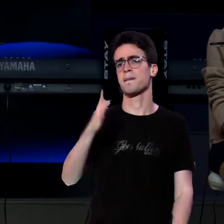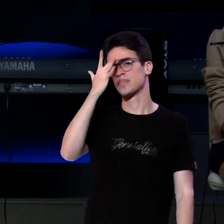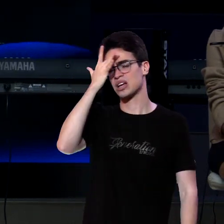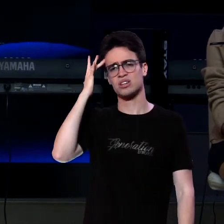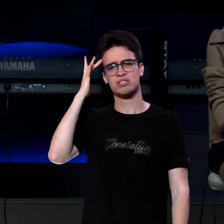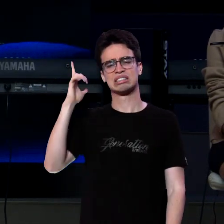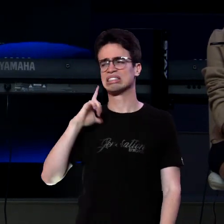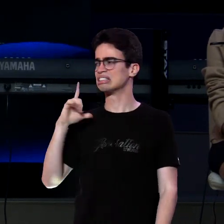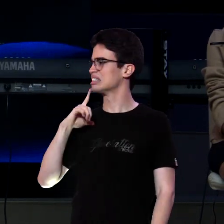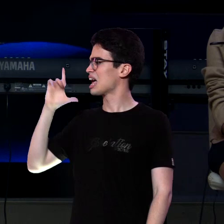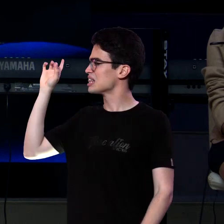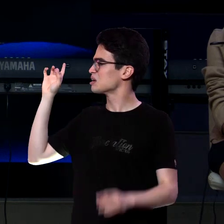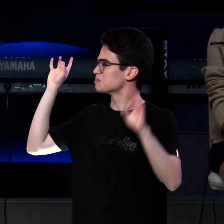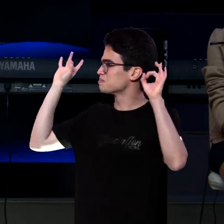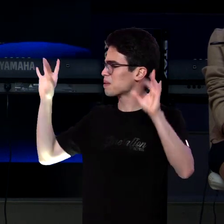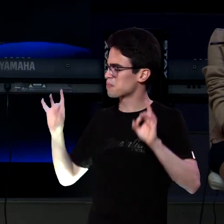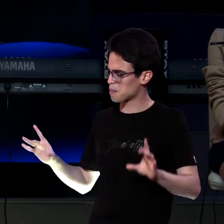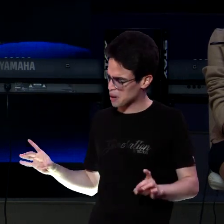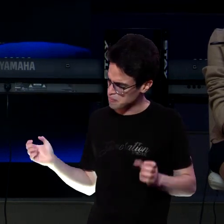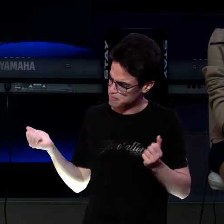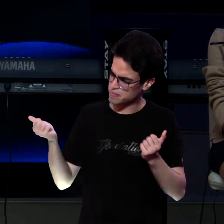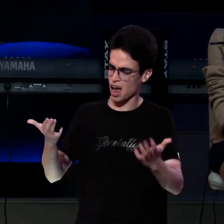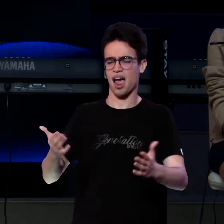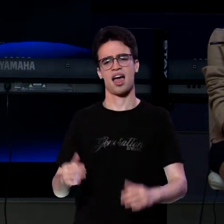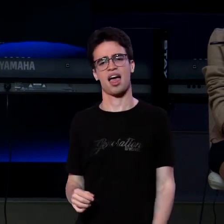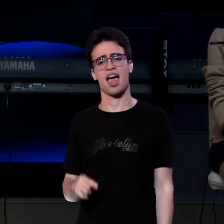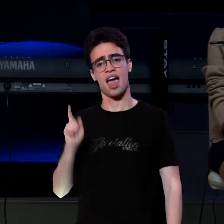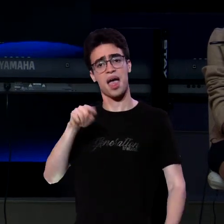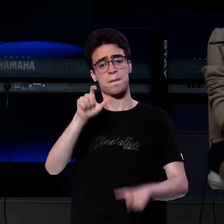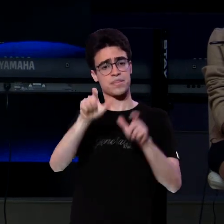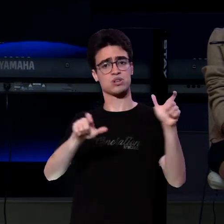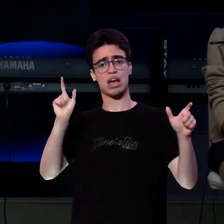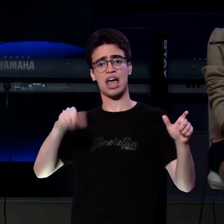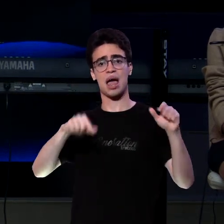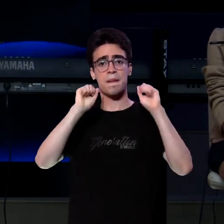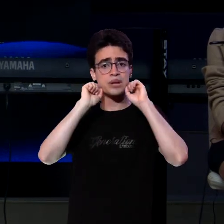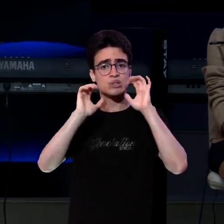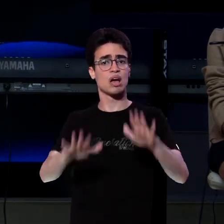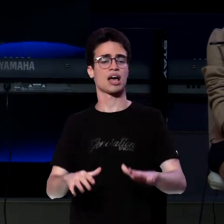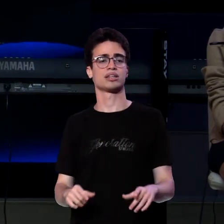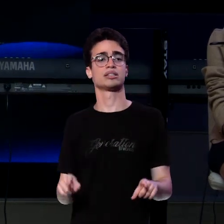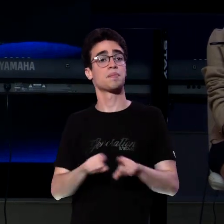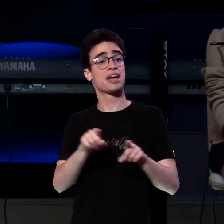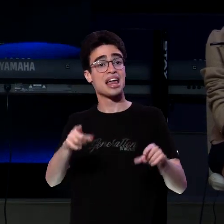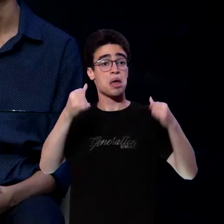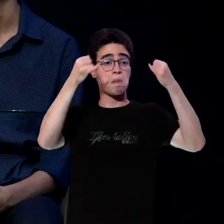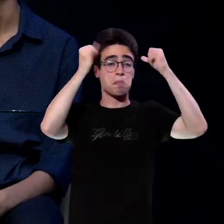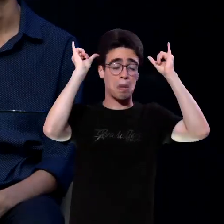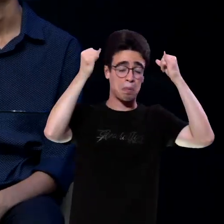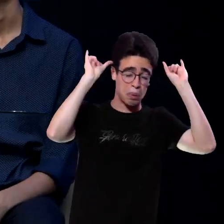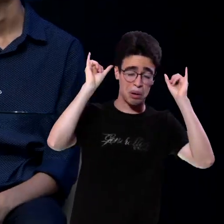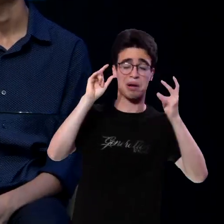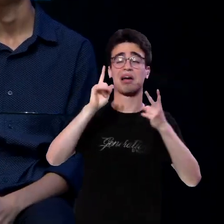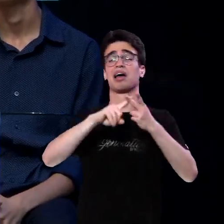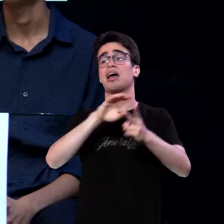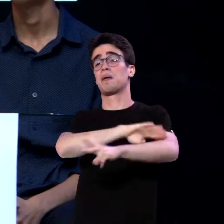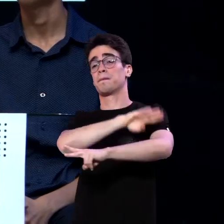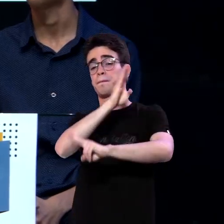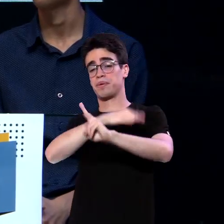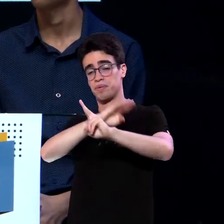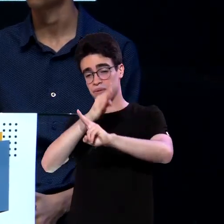que tem herança do Senhor. Então ele era um homem abençoado, mas mais do que isso, ele tinha muito gado, muito boi,